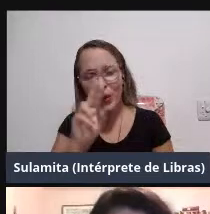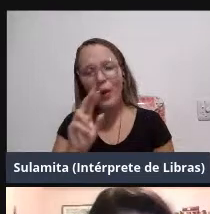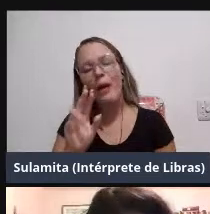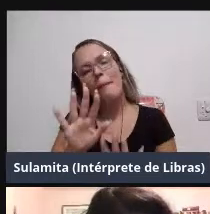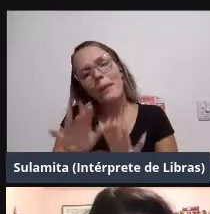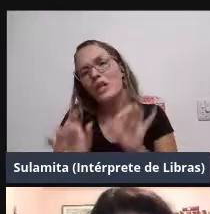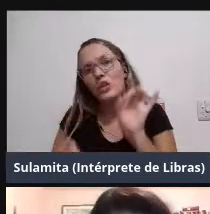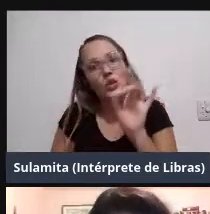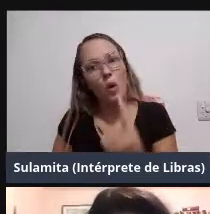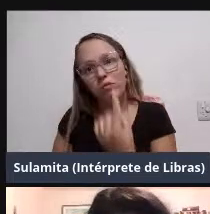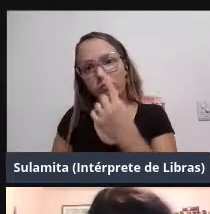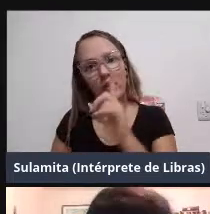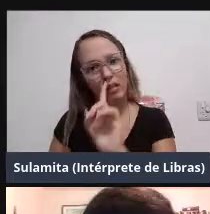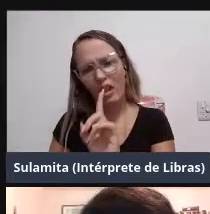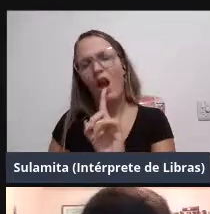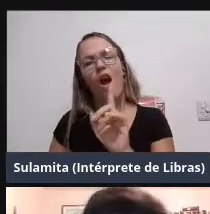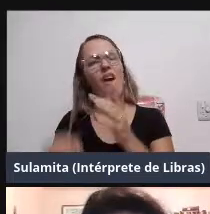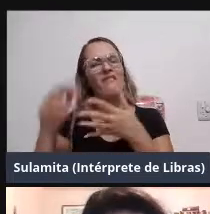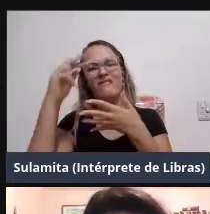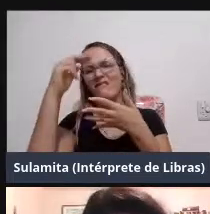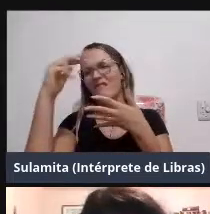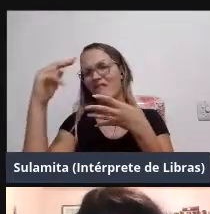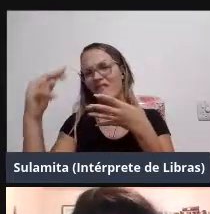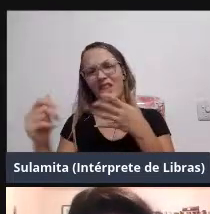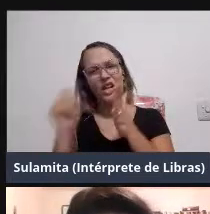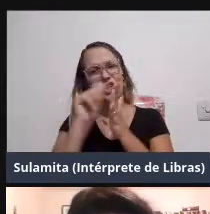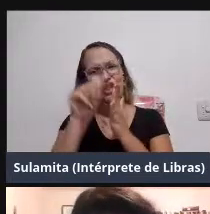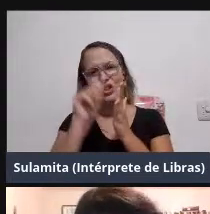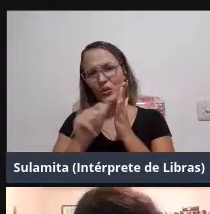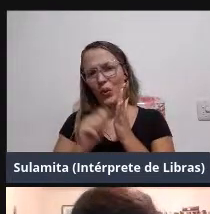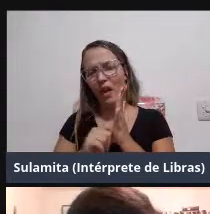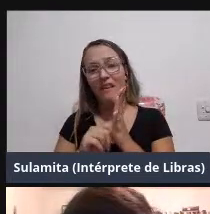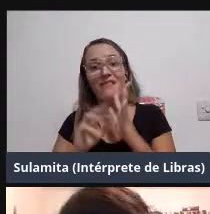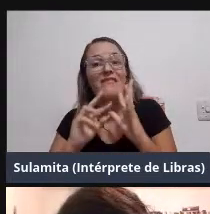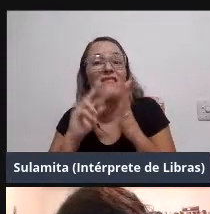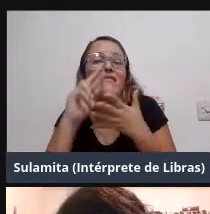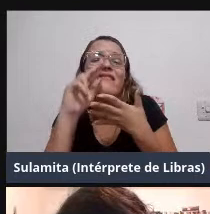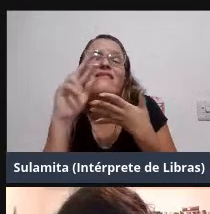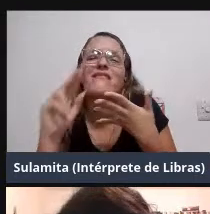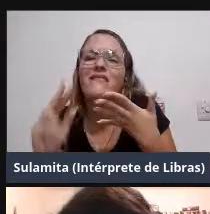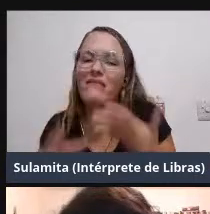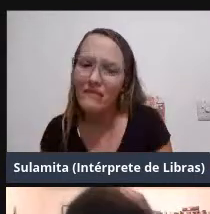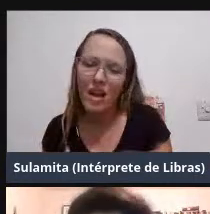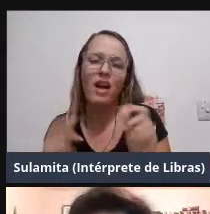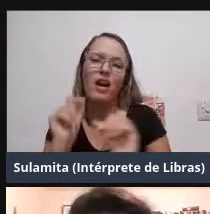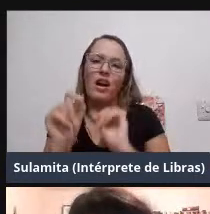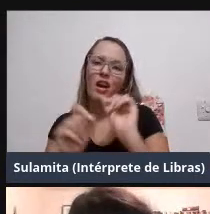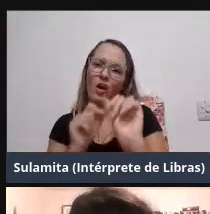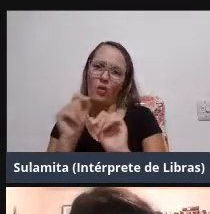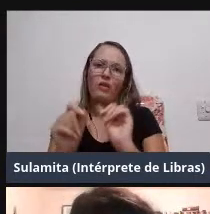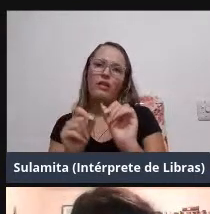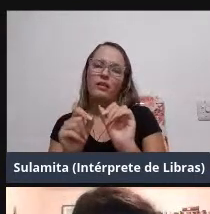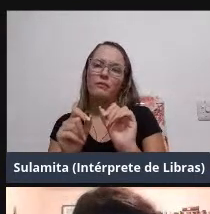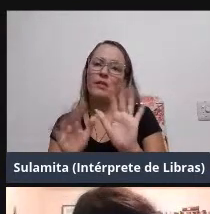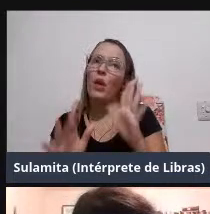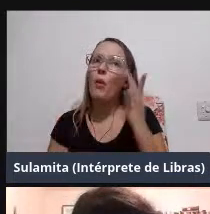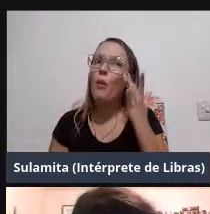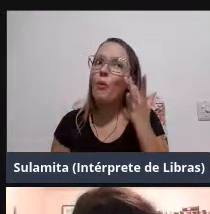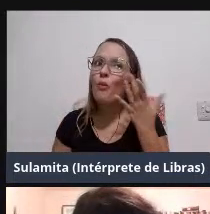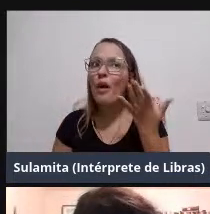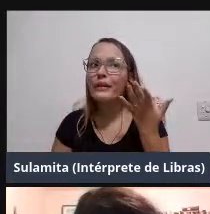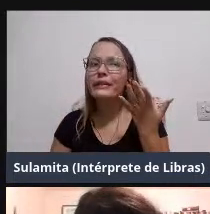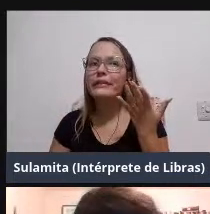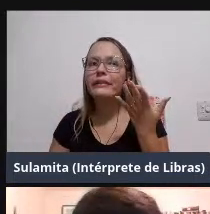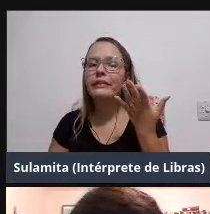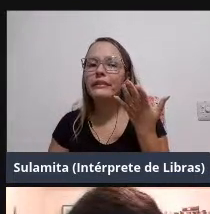só eles. Ginsburg, né, a microhistória, então são várias mas eu acho que assim, o que o